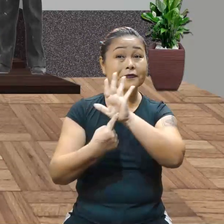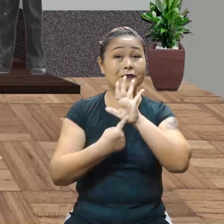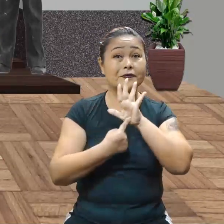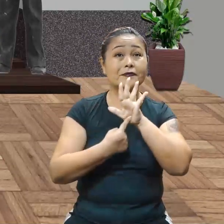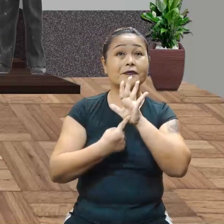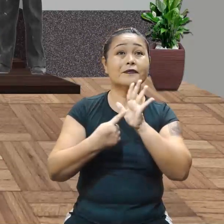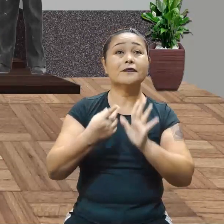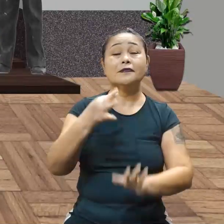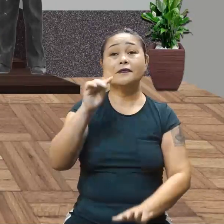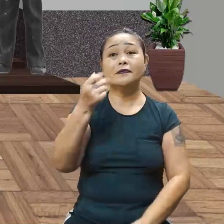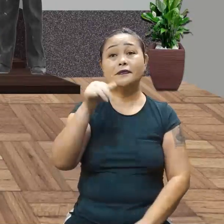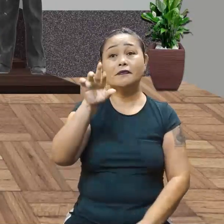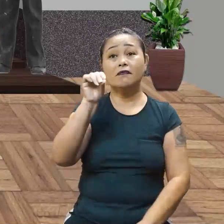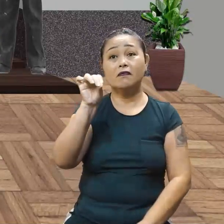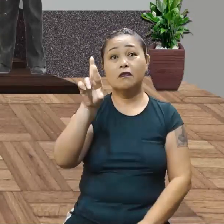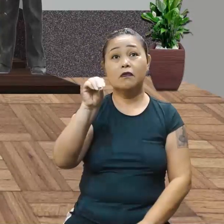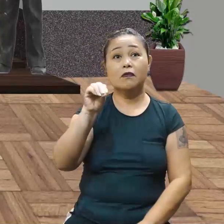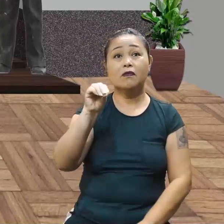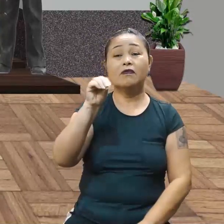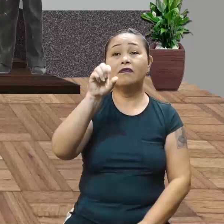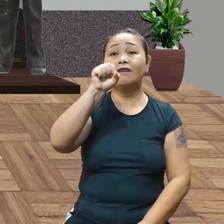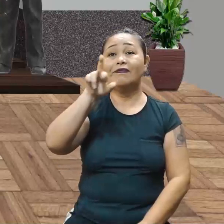o Theodore Roosevelt.